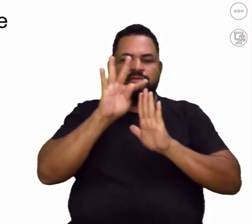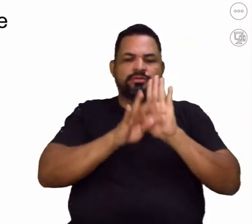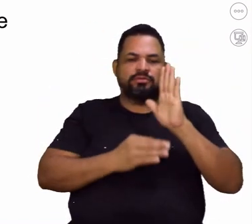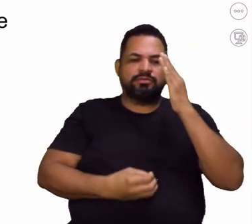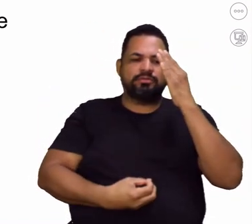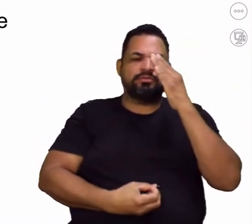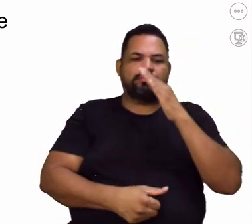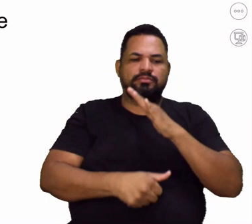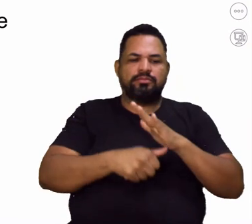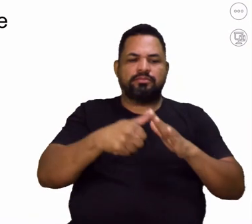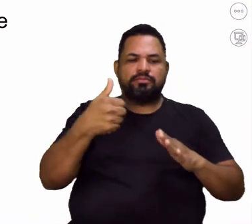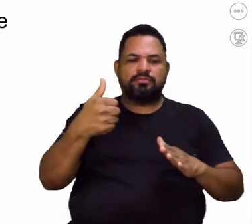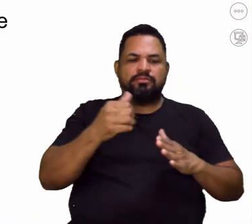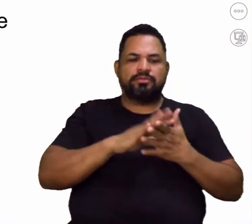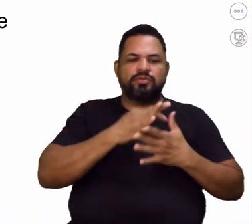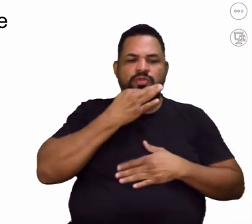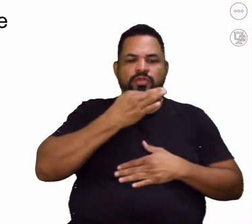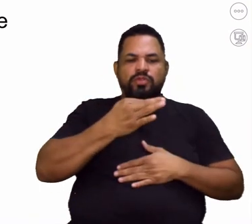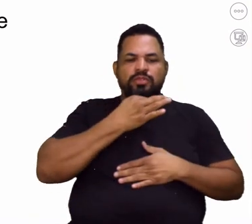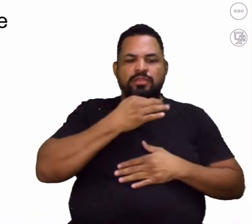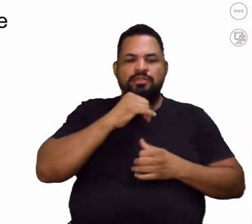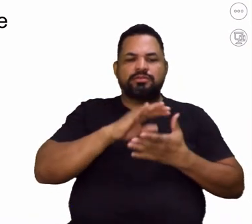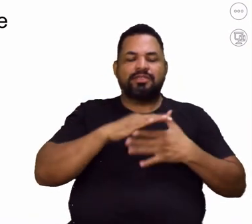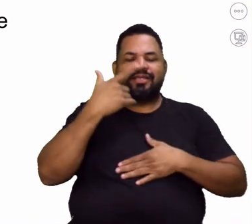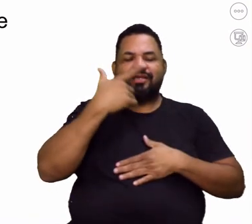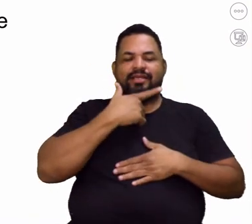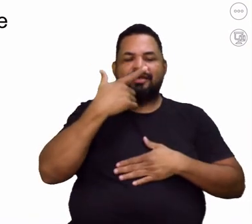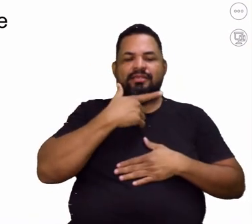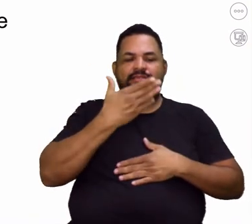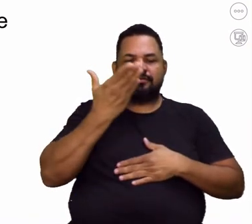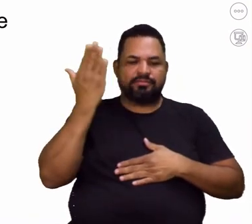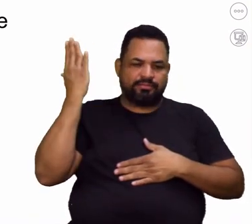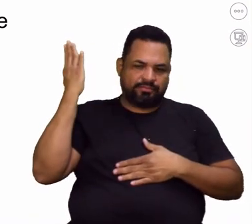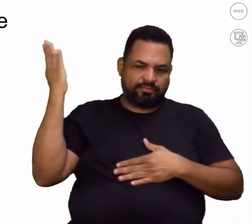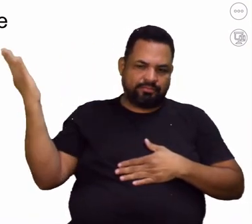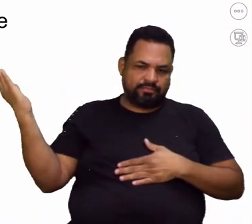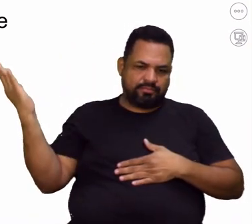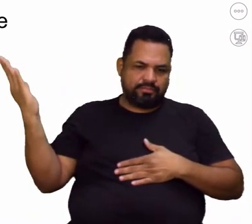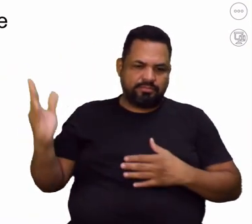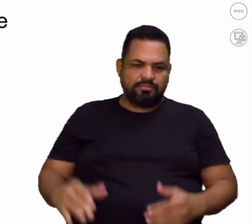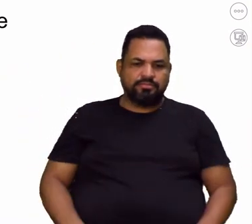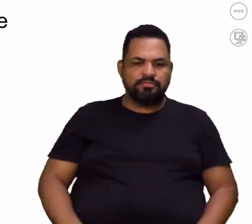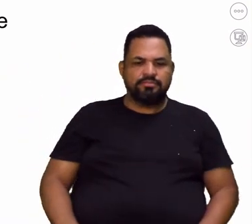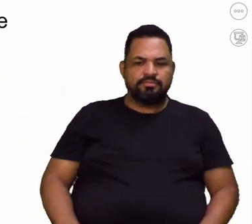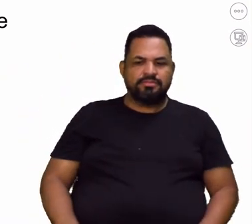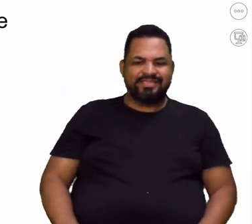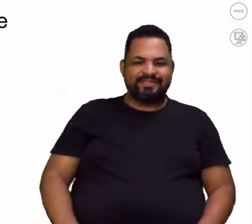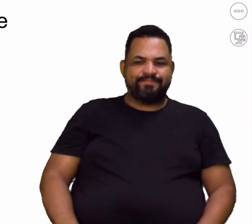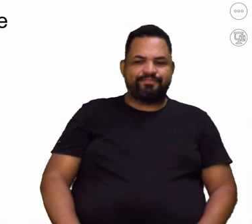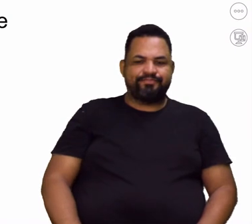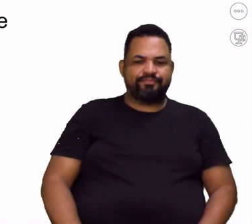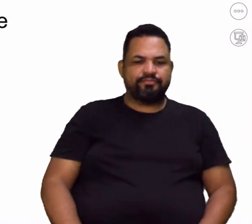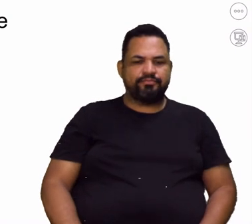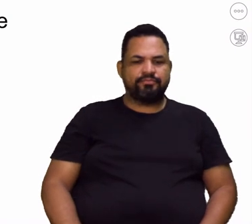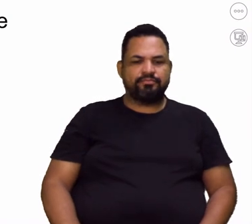ó. Vai pegando de novo, ó. Minha terra tem palmares, onde gojeia o mar, os passarinhos